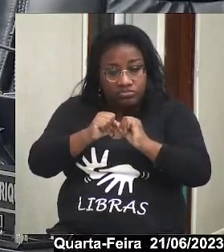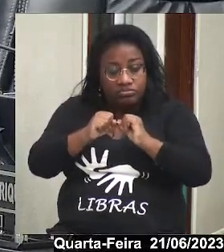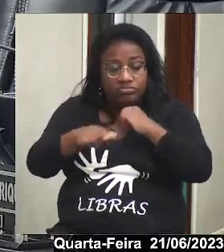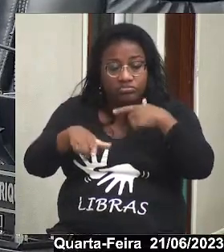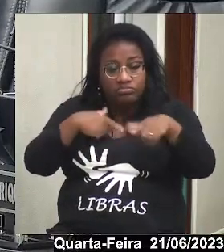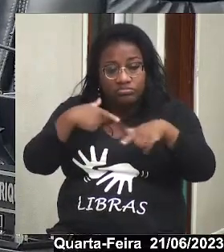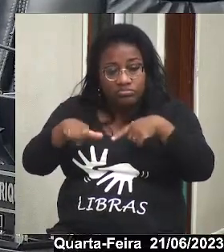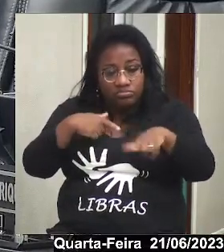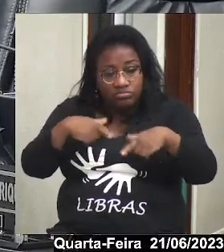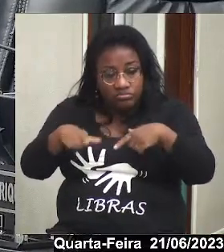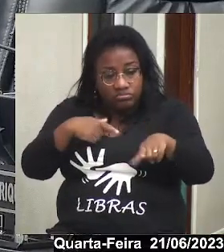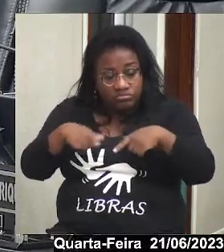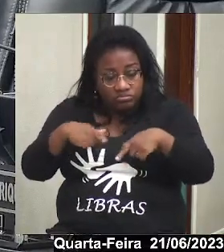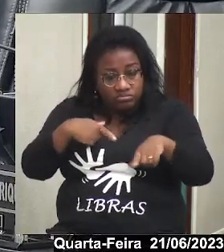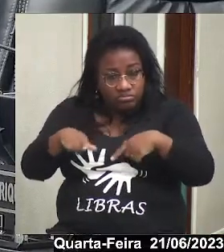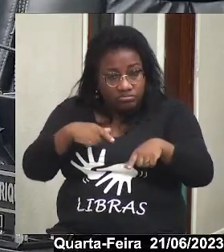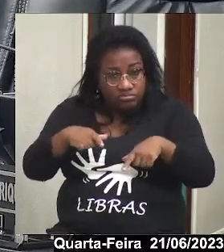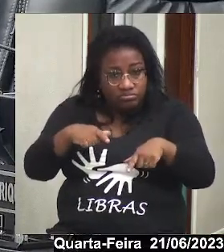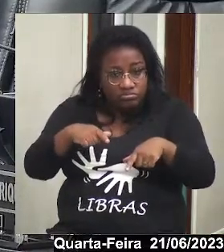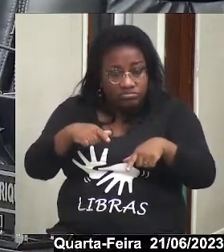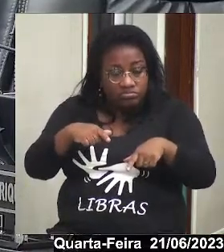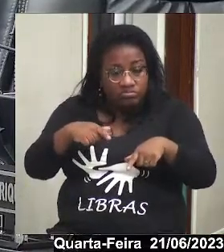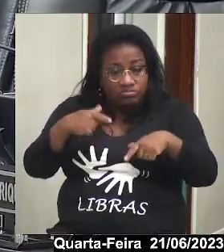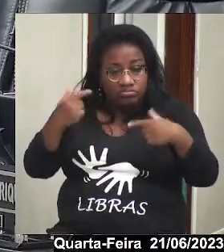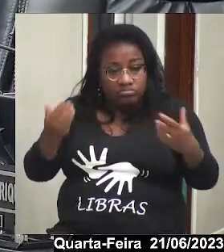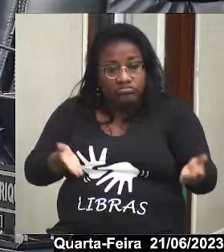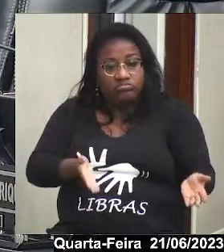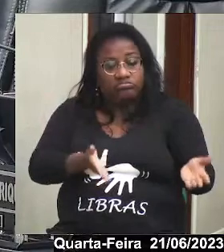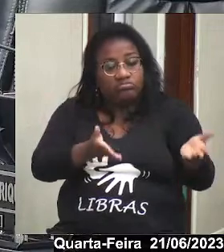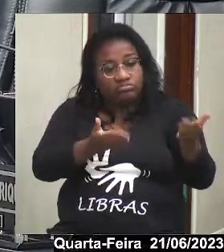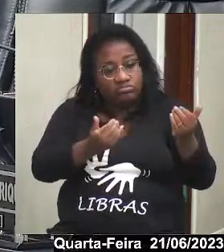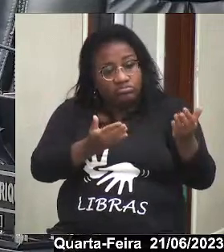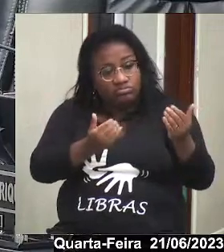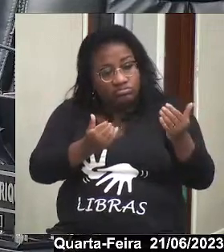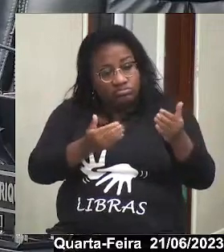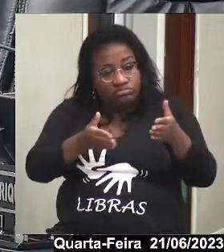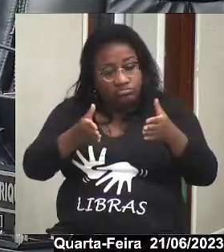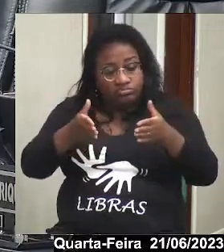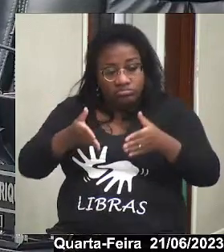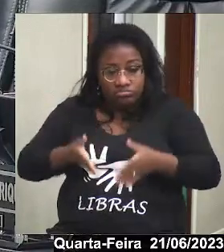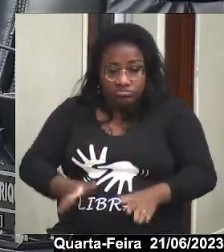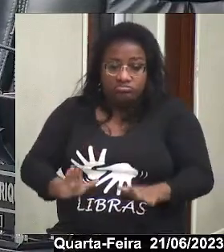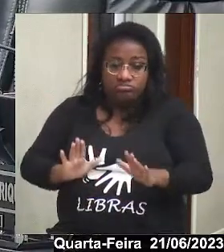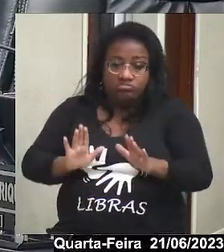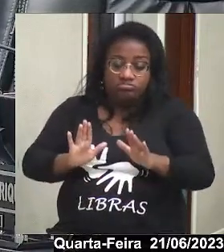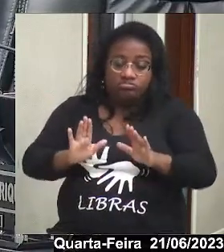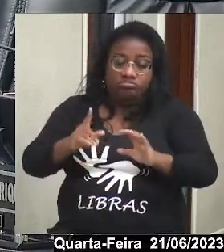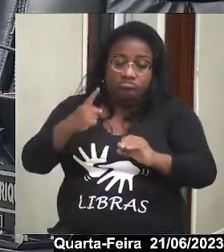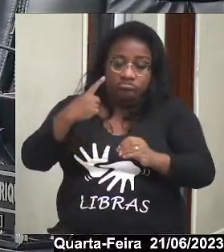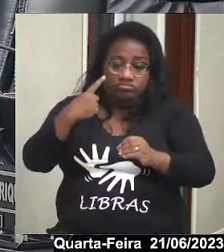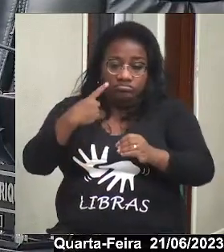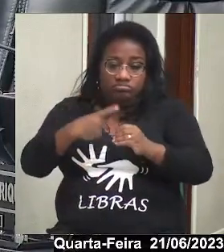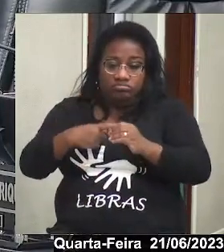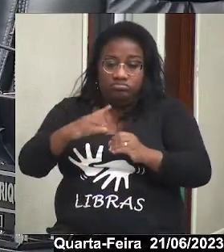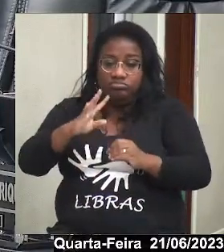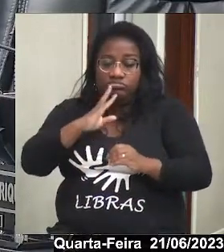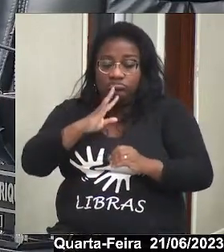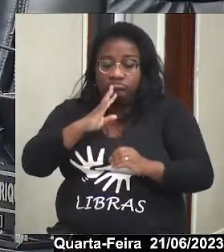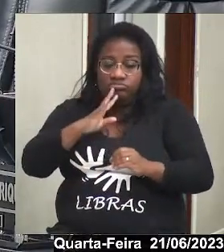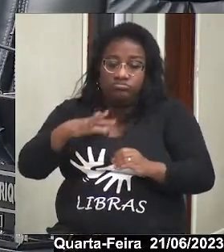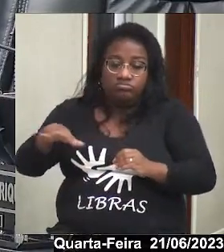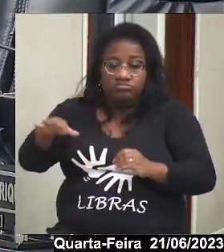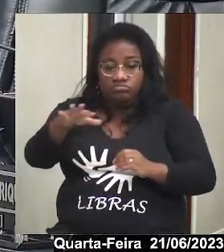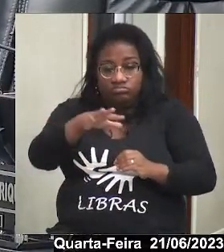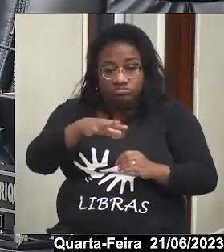muito pela cidade com muita vontade, até porque é um jovem que nasceu dentro da cidade, conhece